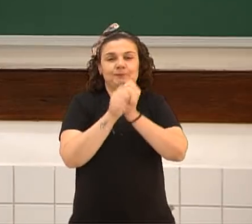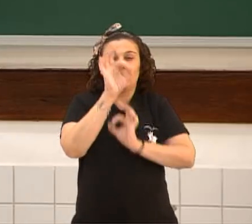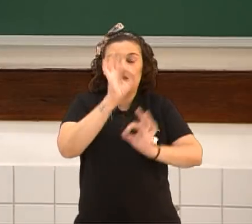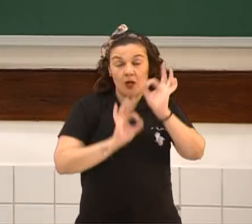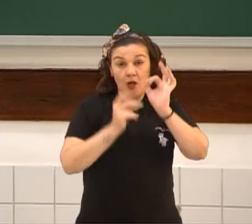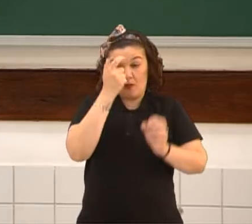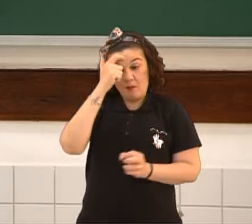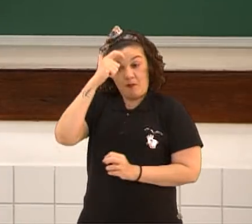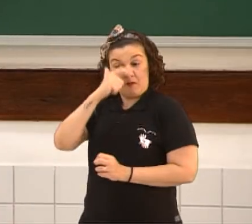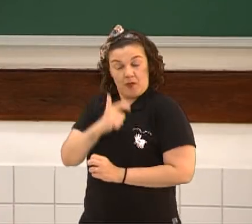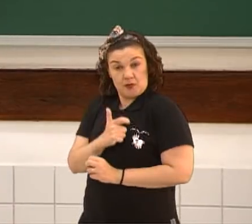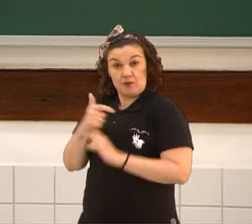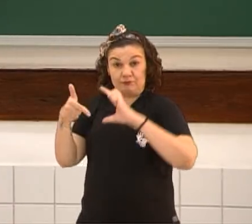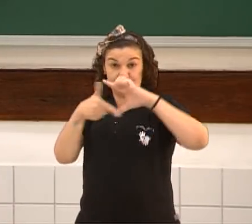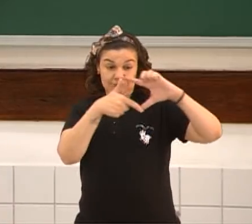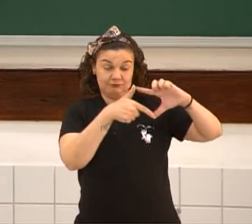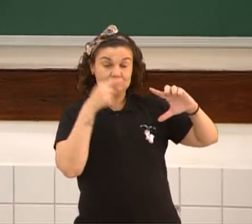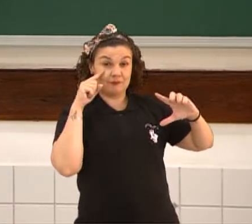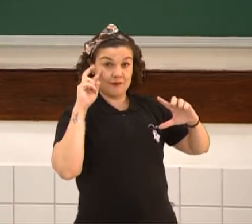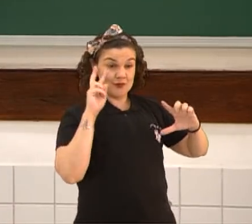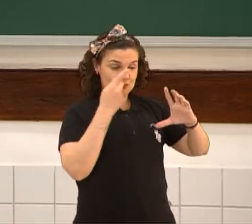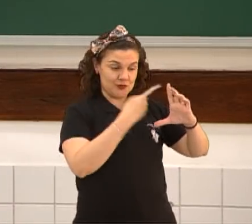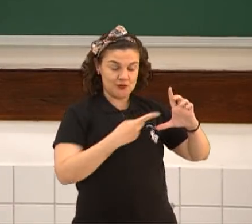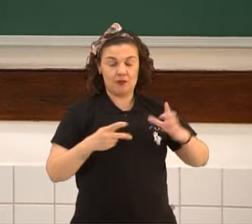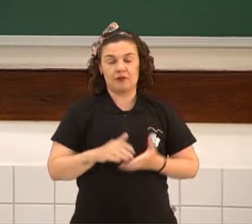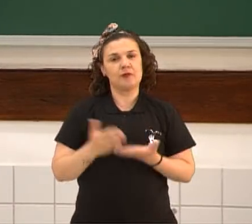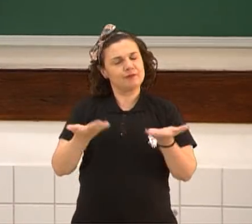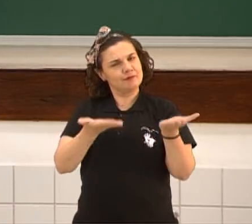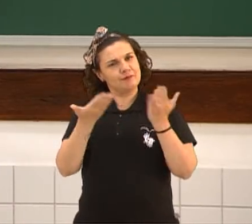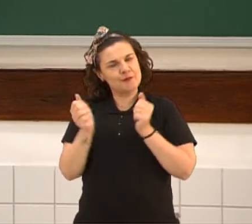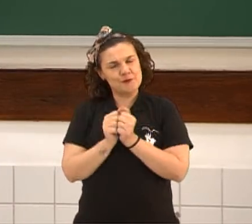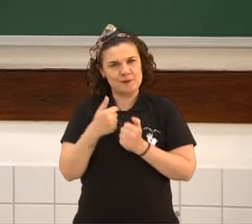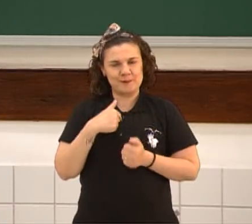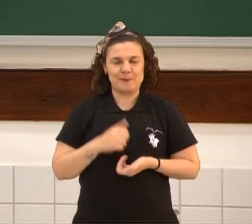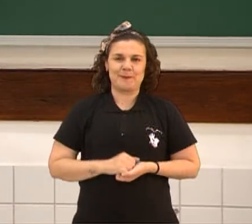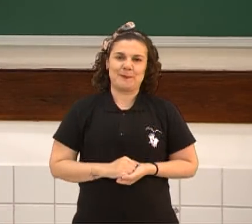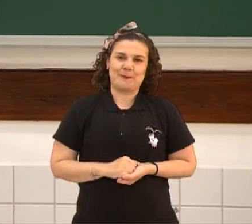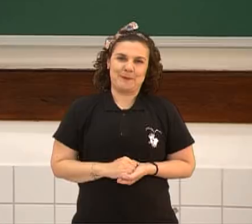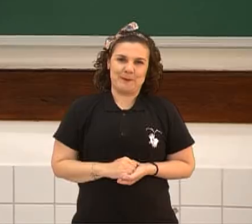de personagens dentro dessas histórias. Acompanhe o vídeo aqui comigo.